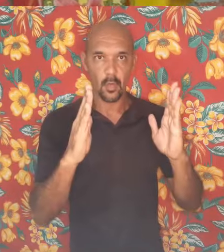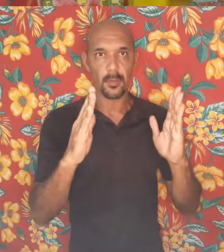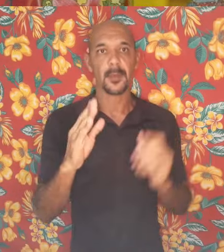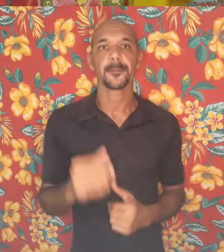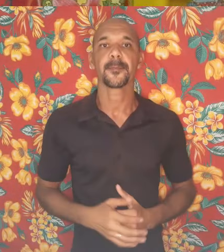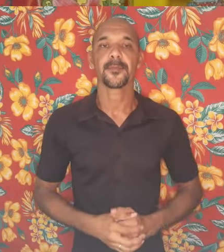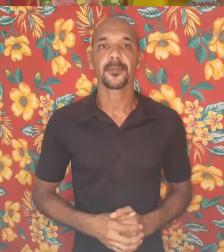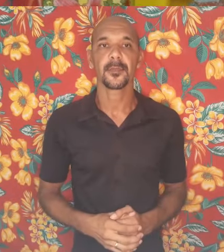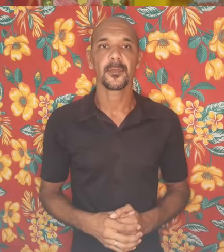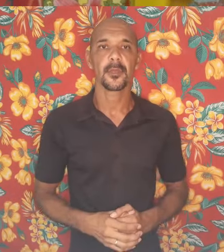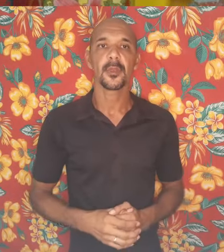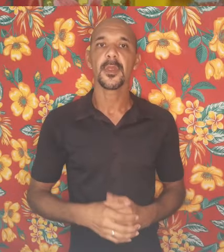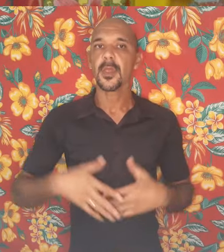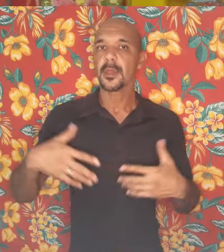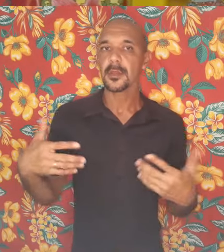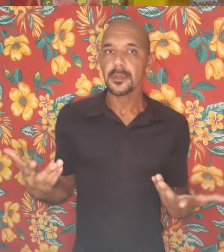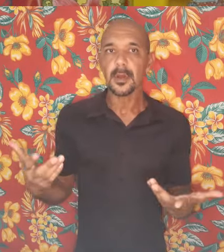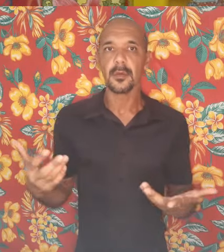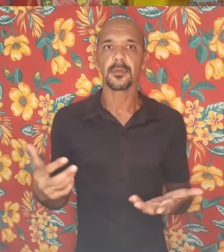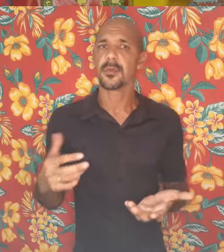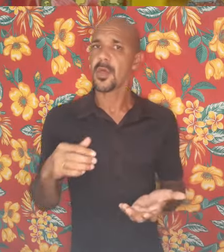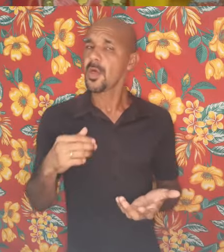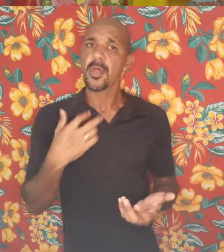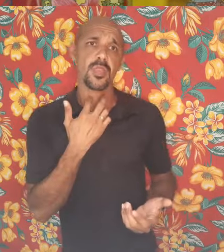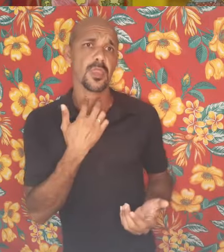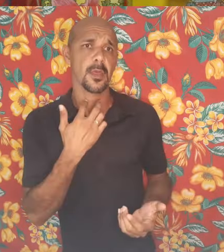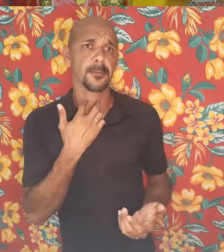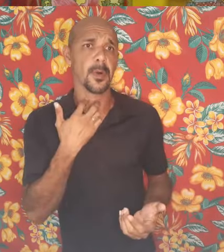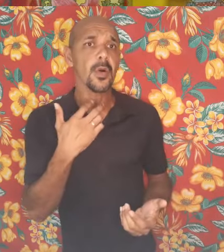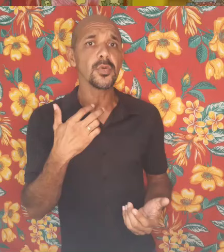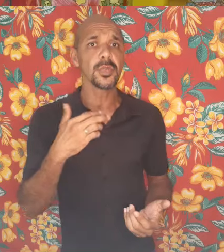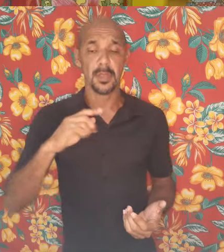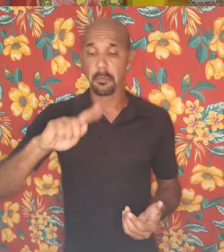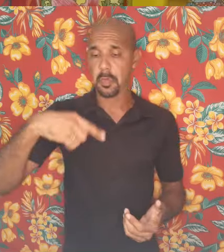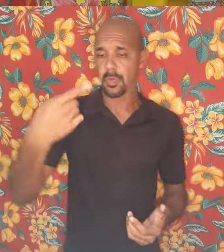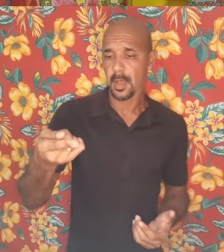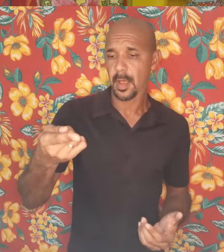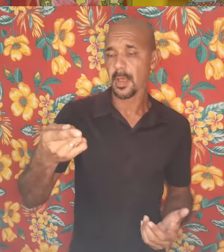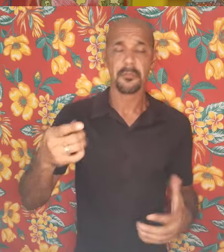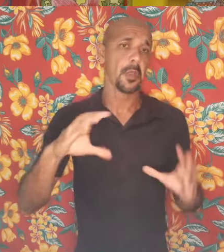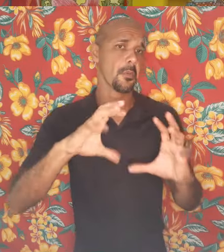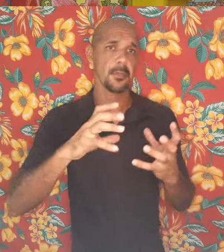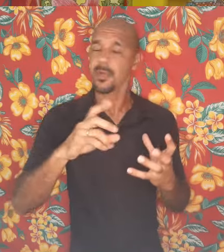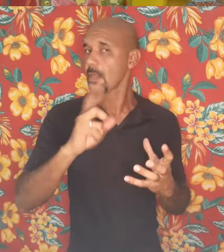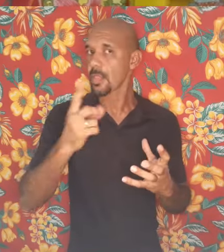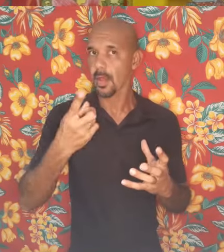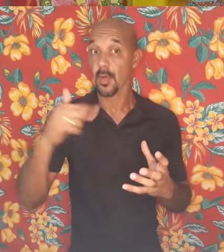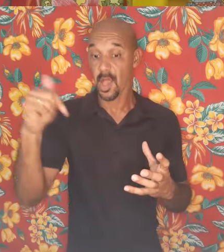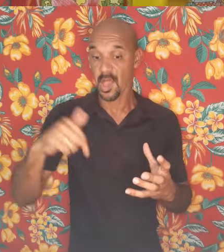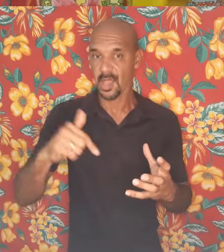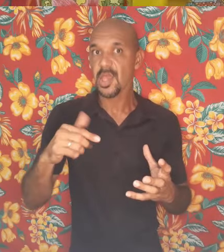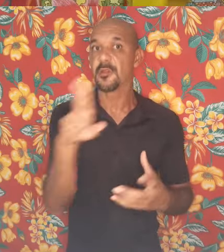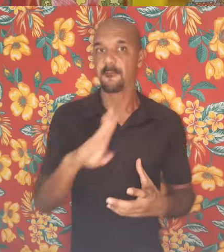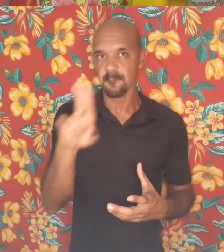chegar no boneco. Então a gente não vai pular a etapa que você pode pular já começando de uma bola, ok? A